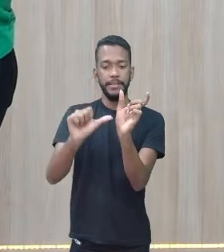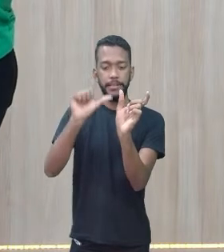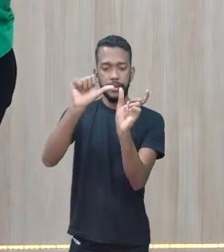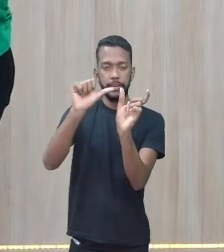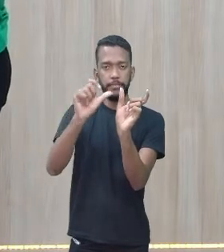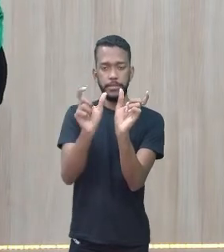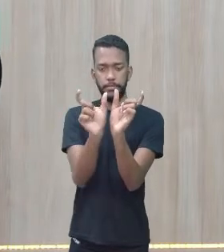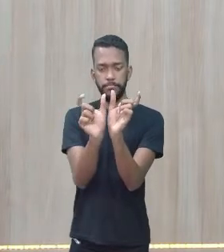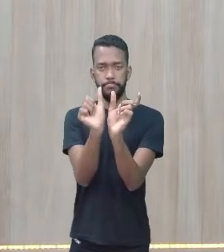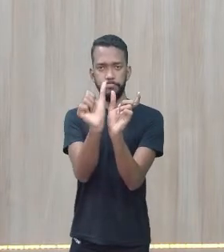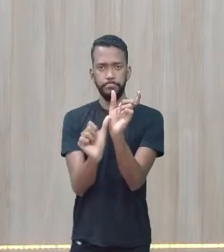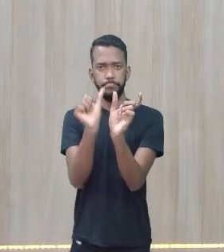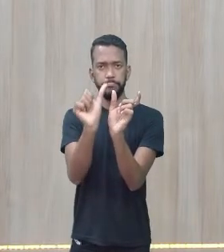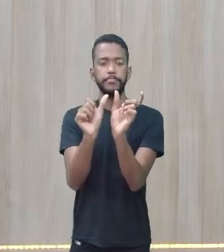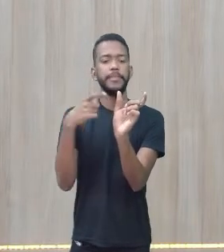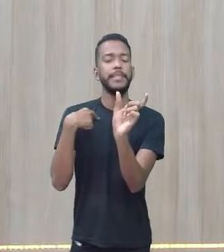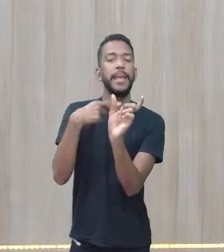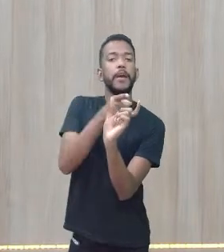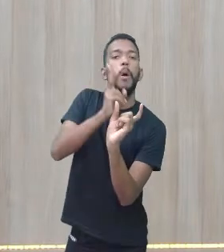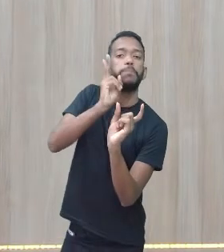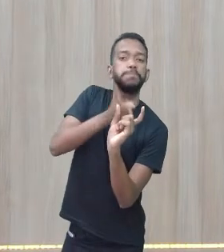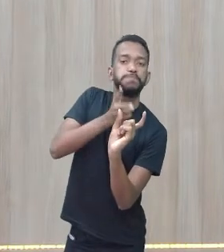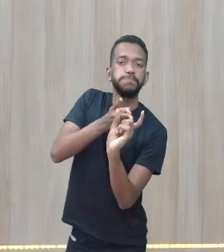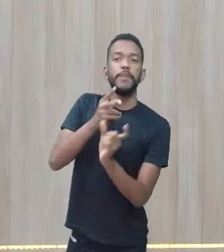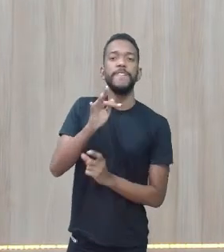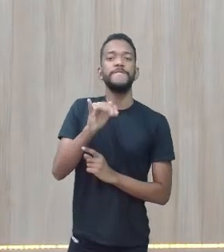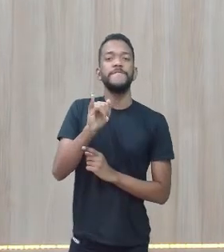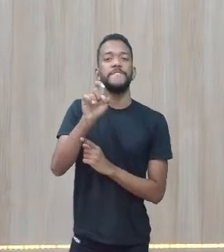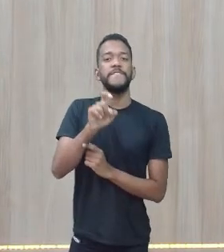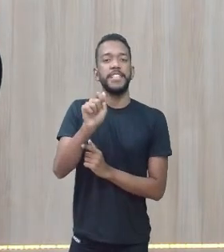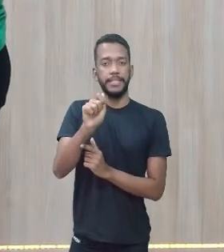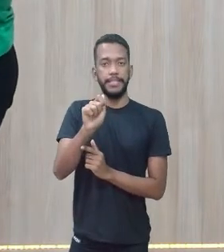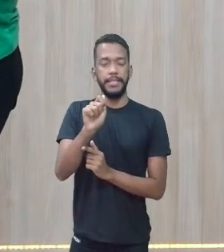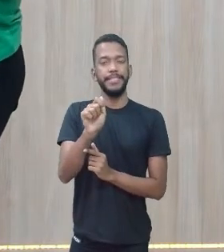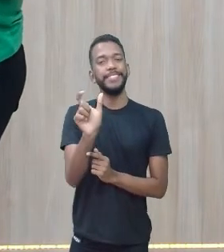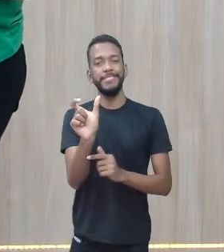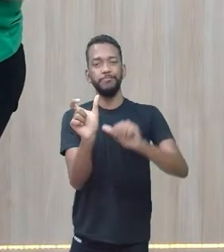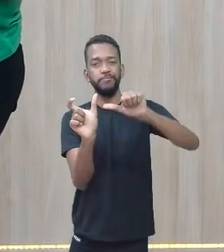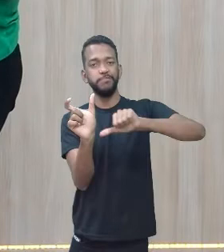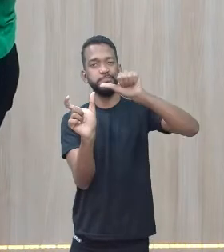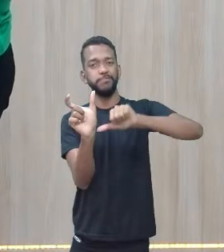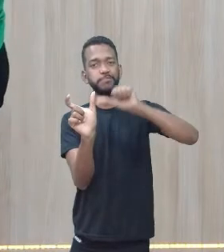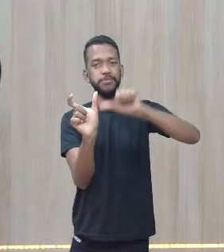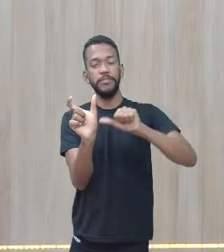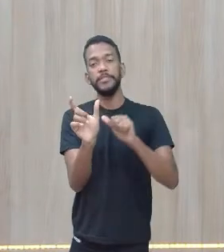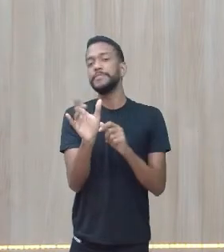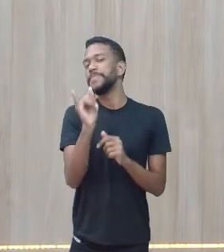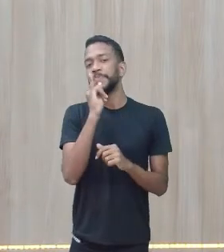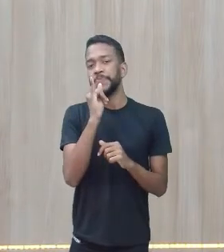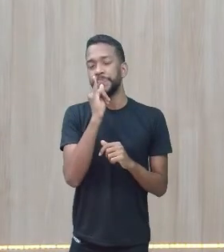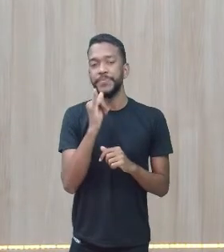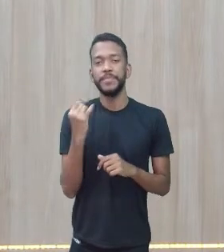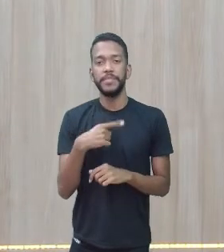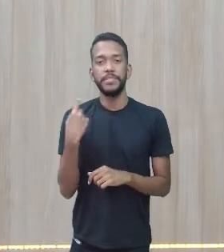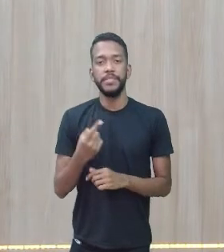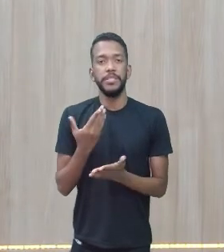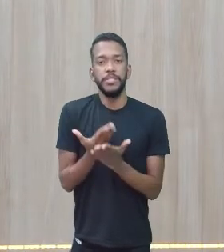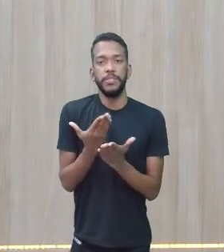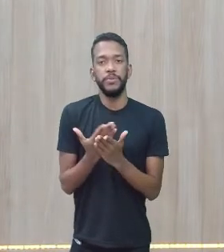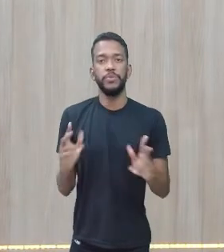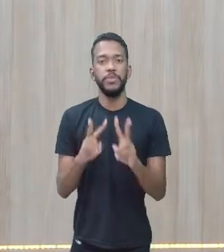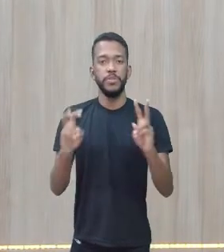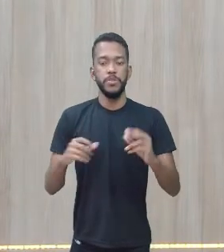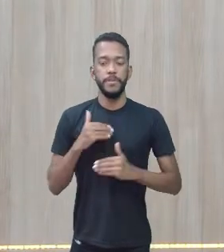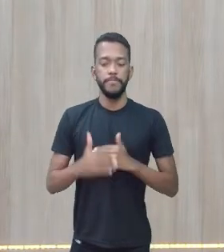parte que é fixa nesta palavra. Então, na língua portuguesa, quando começamos a estudar esse processo